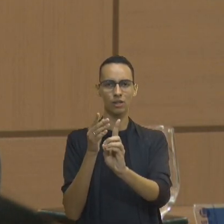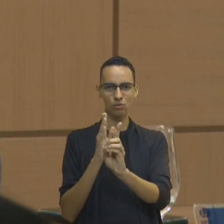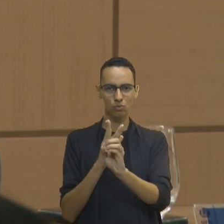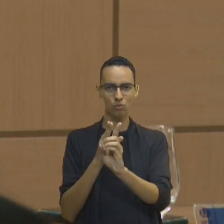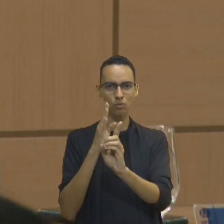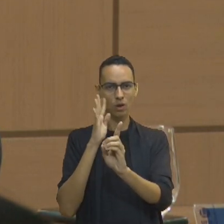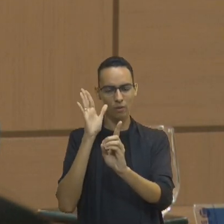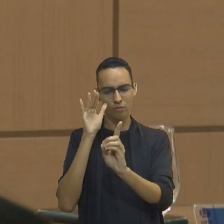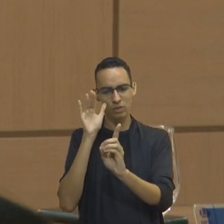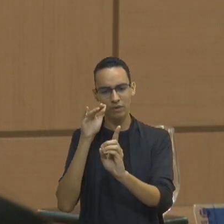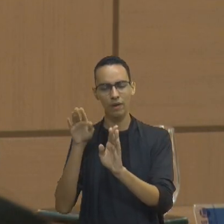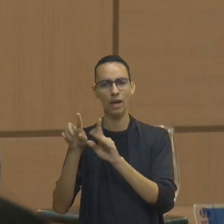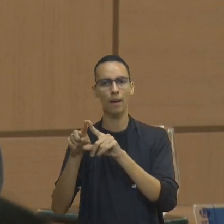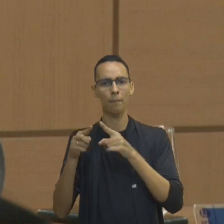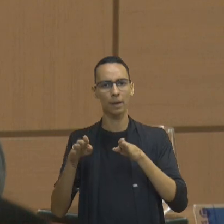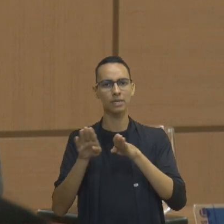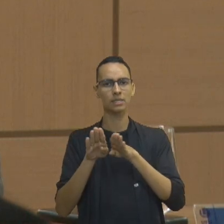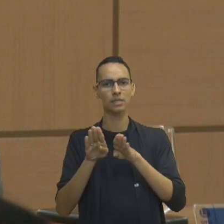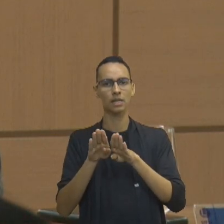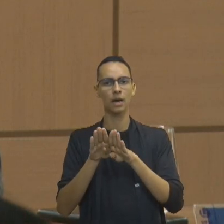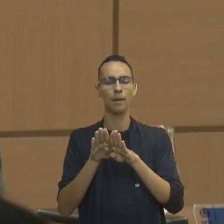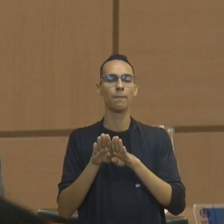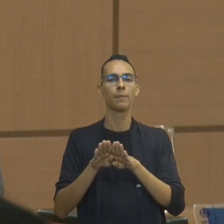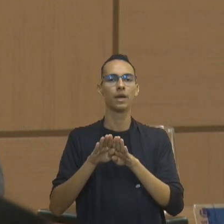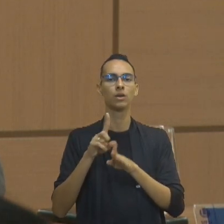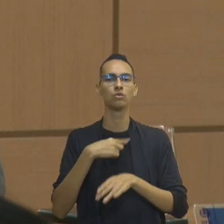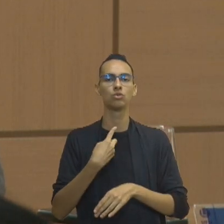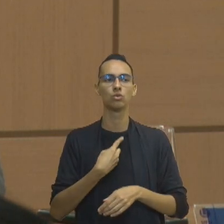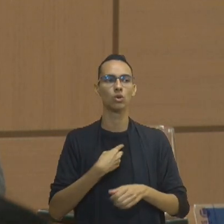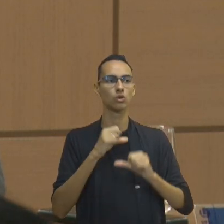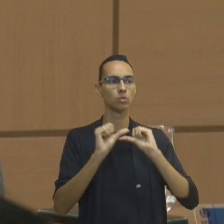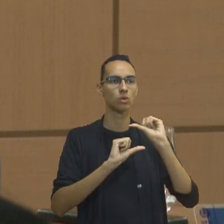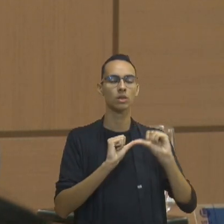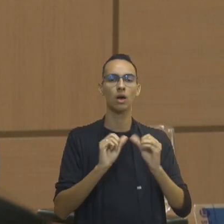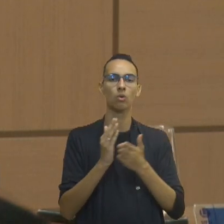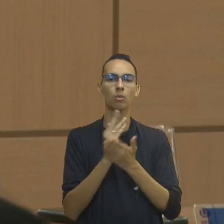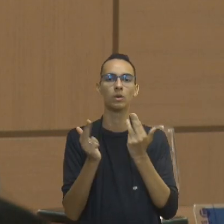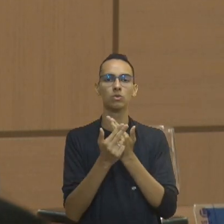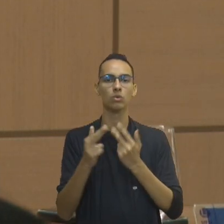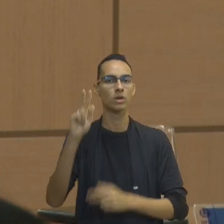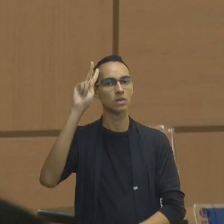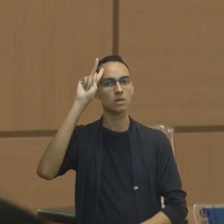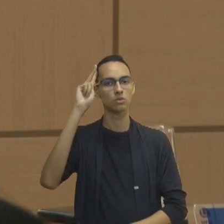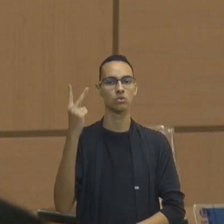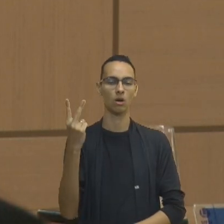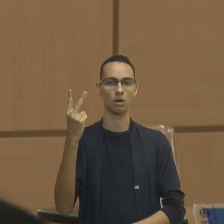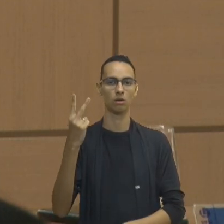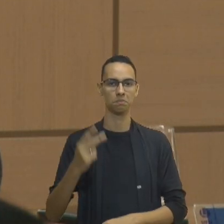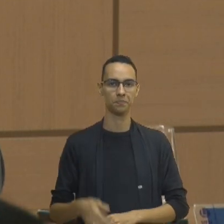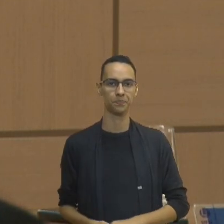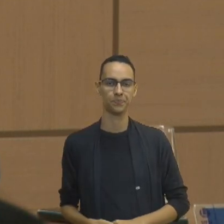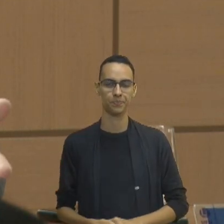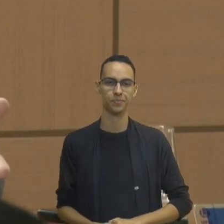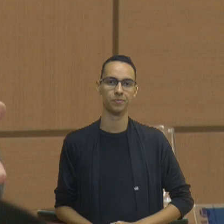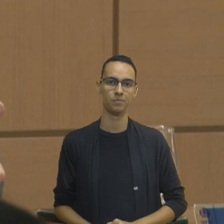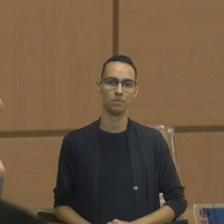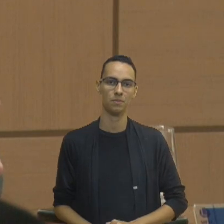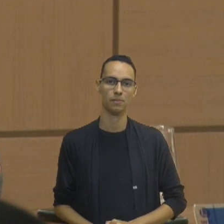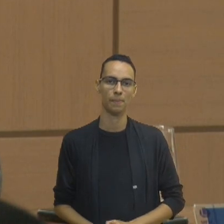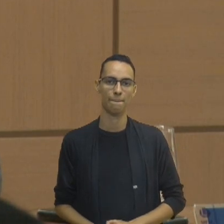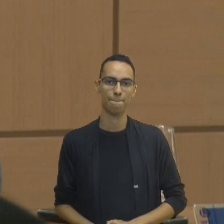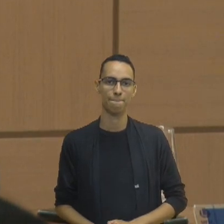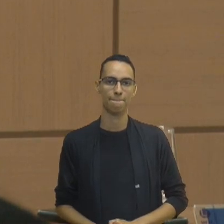de funcionamento, mas corrigir distorções históricas. Para dar exemplo, né, a percepção empírica, e não pode ser